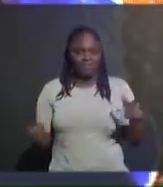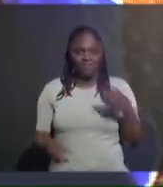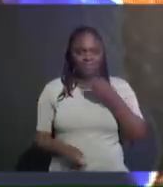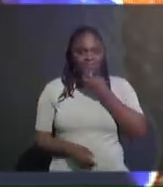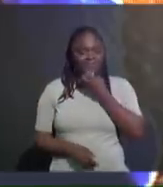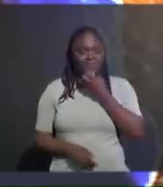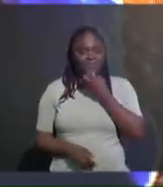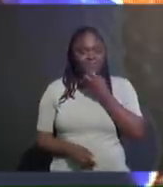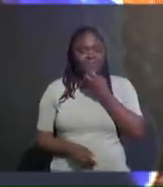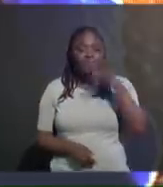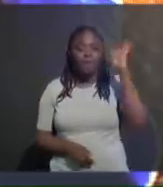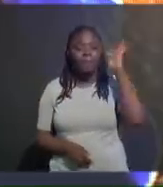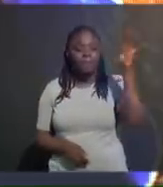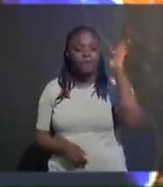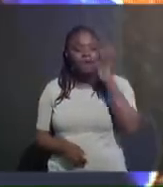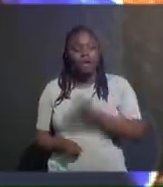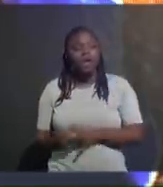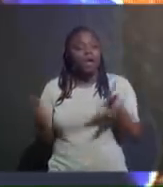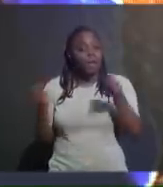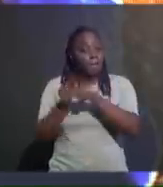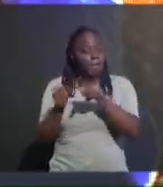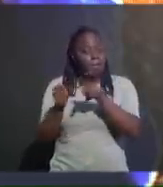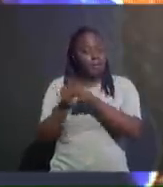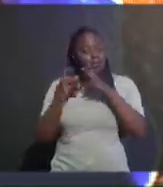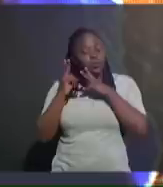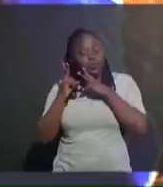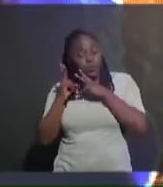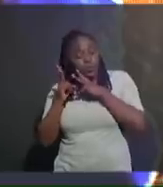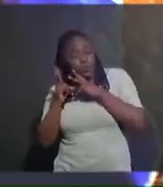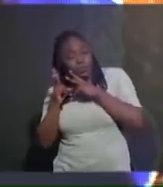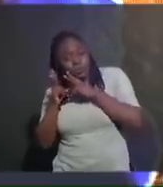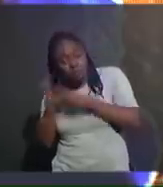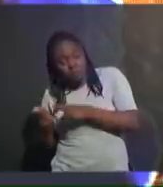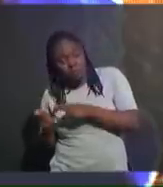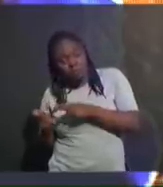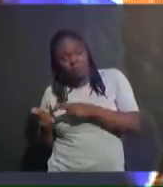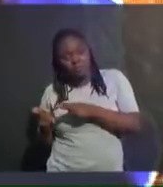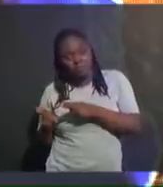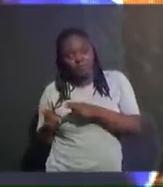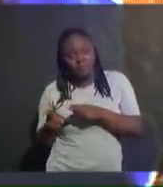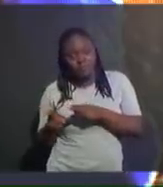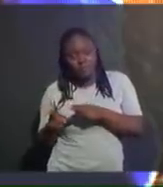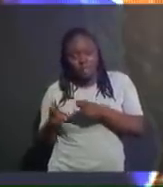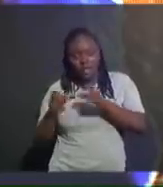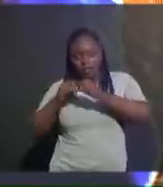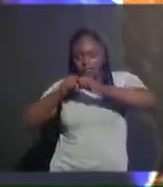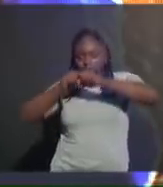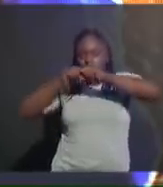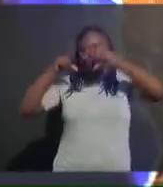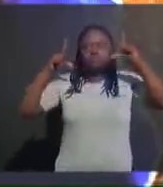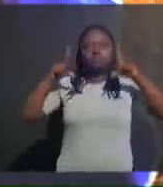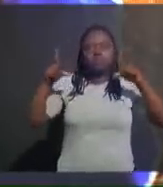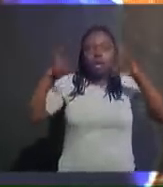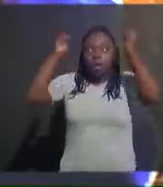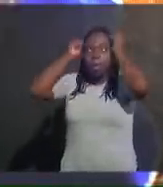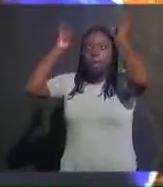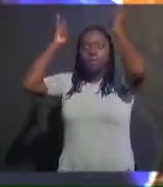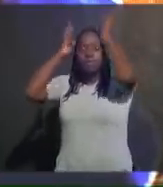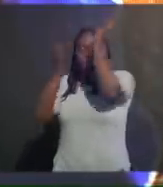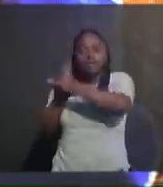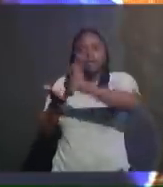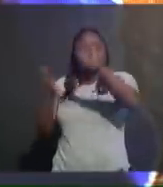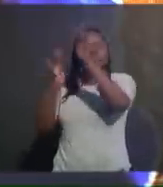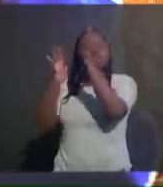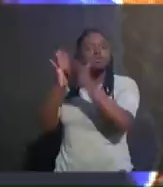Gente, vocês imaginam, Pedro estava dormindo no monte da transfiguração. Quando ele abriu o olho, ele viu Moisés e Elias e Jesus.